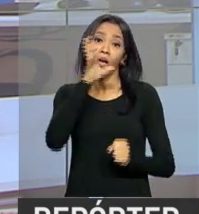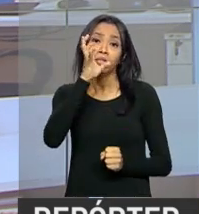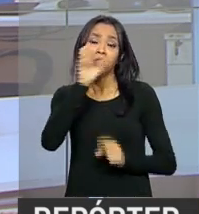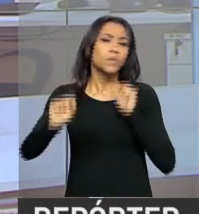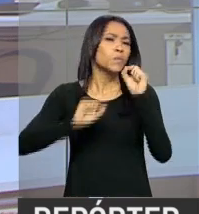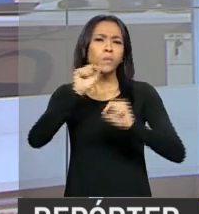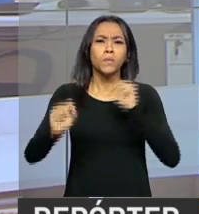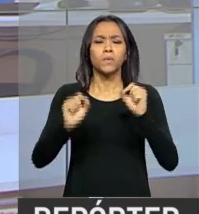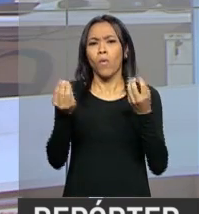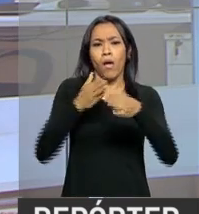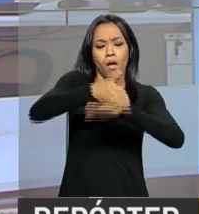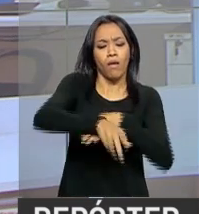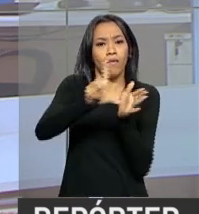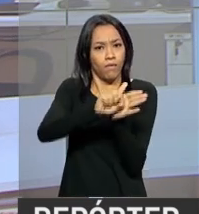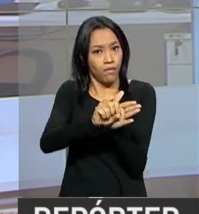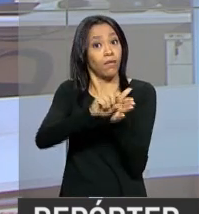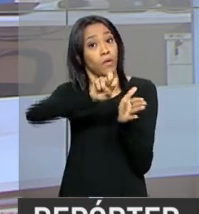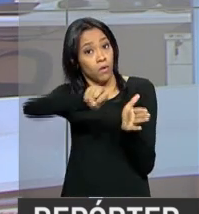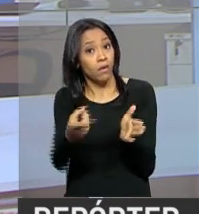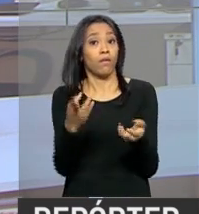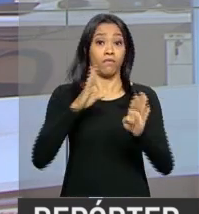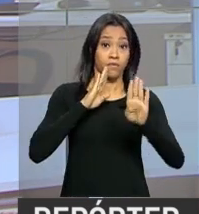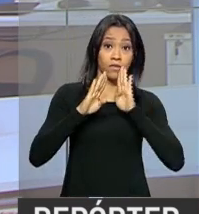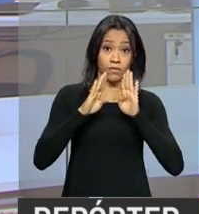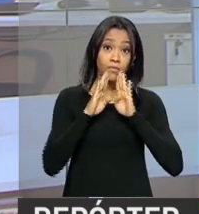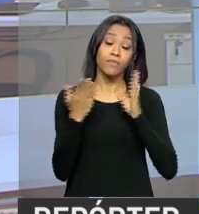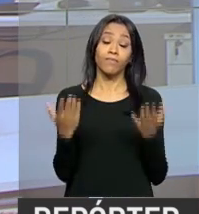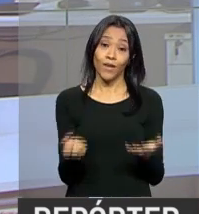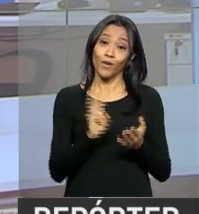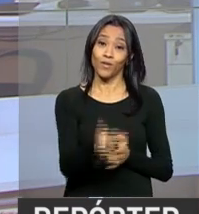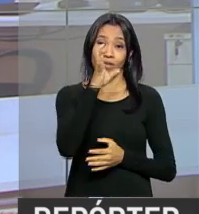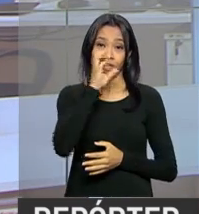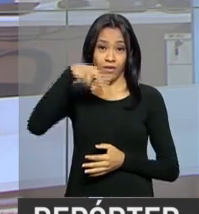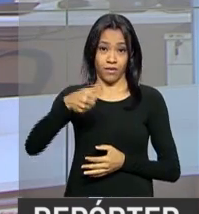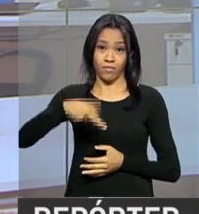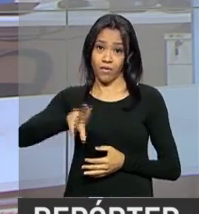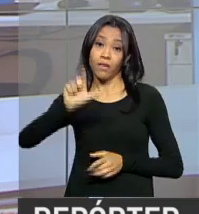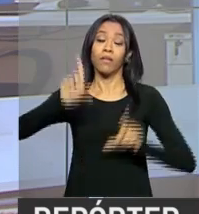as novidades nas nossas redes sociais, no Twitter, no Facebook. Continue